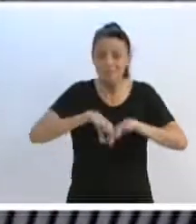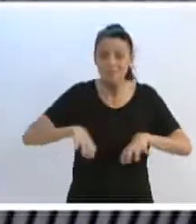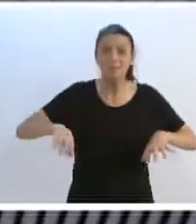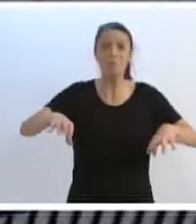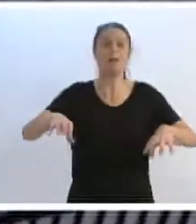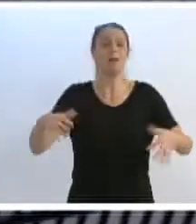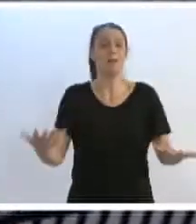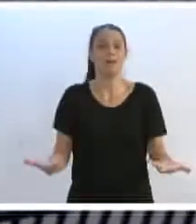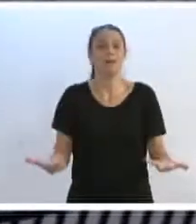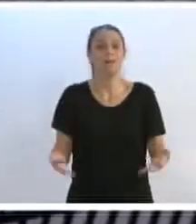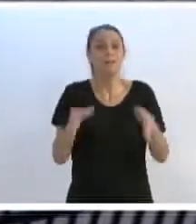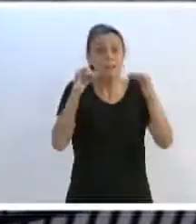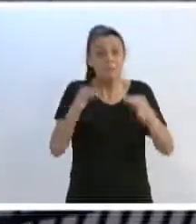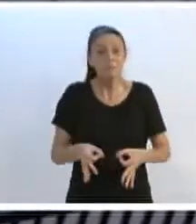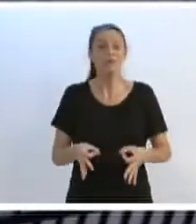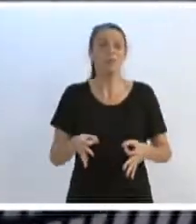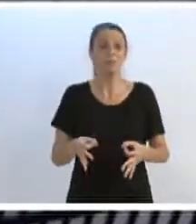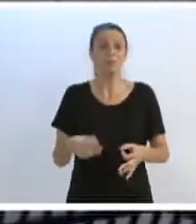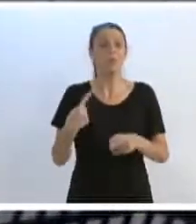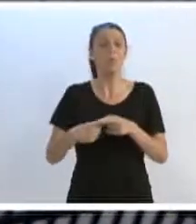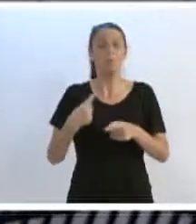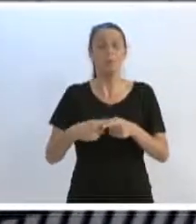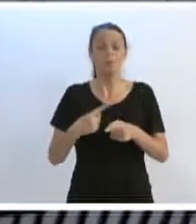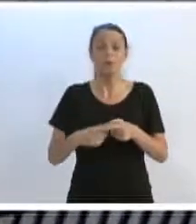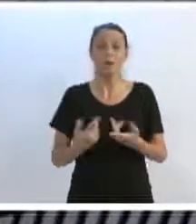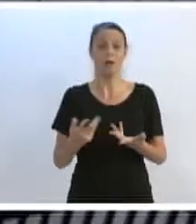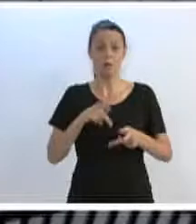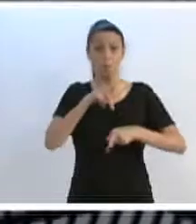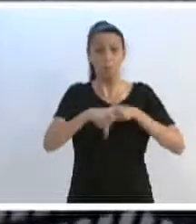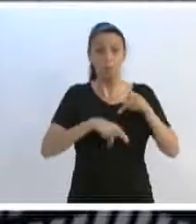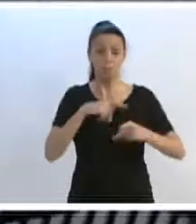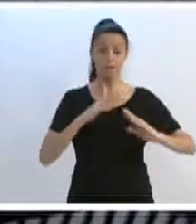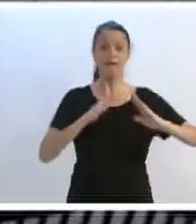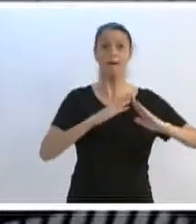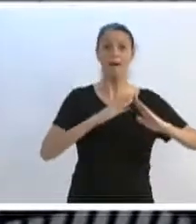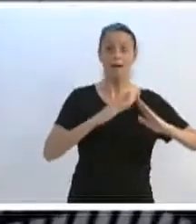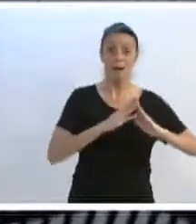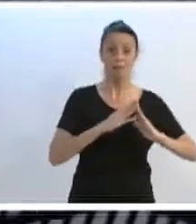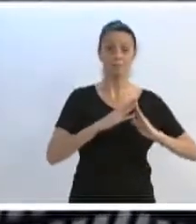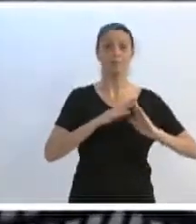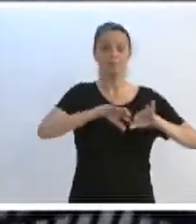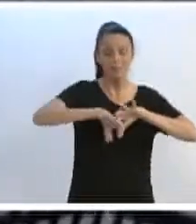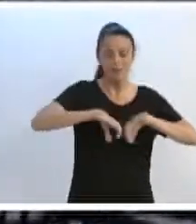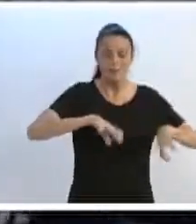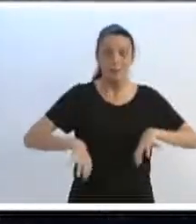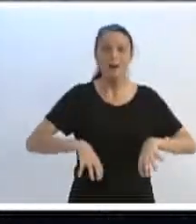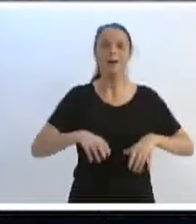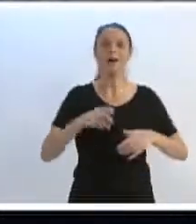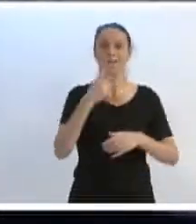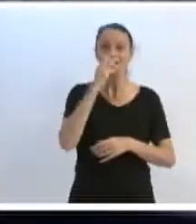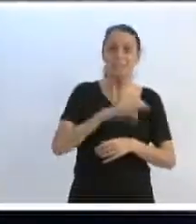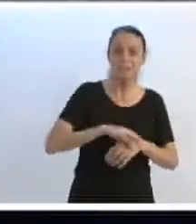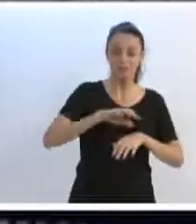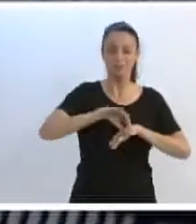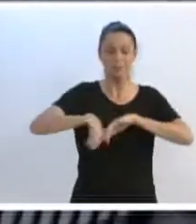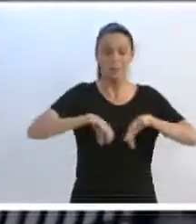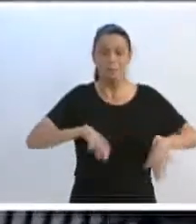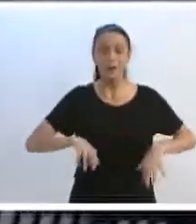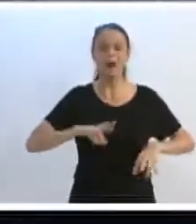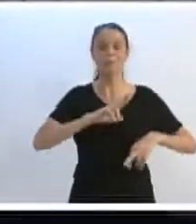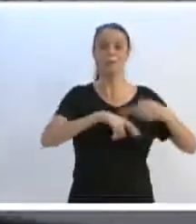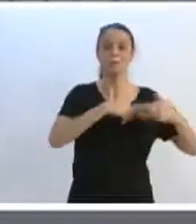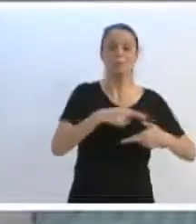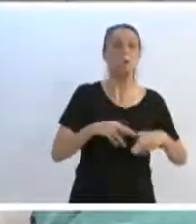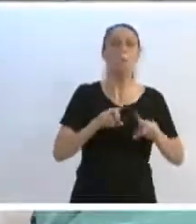um uso adequado. Porque, senão, a população faz um trabalho aqui que de nada serve. Eu abro para os vereadores fazerem uma